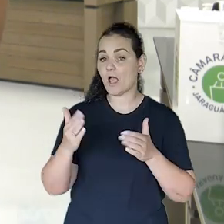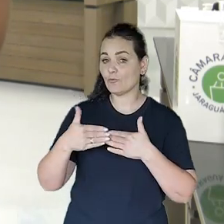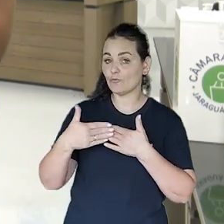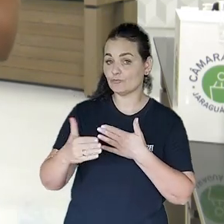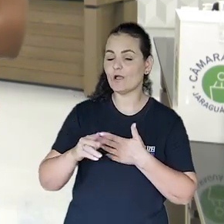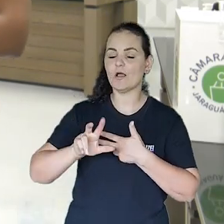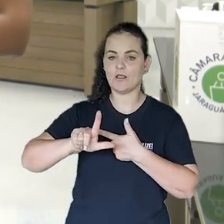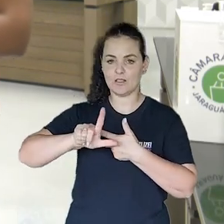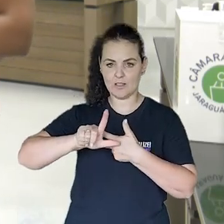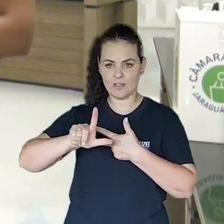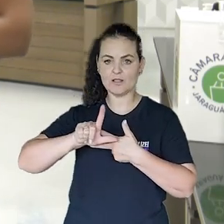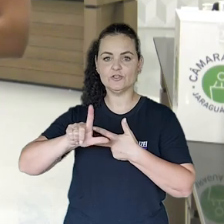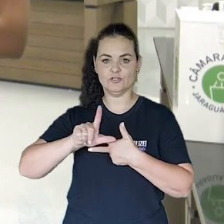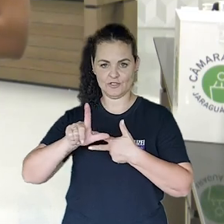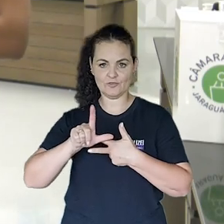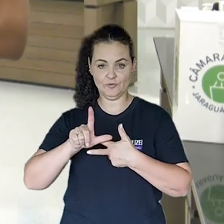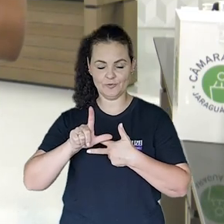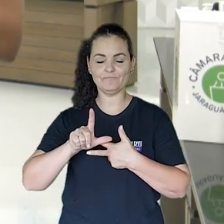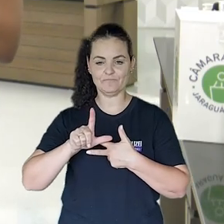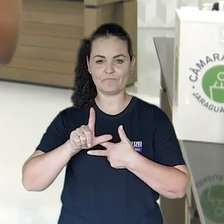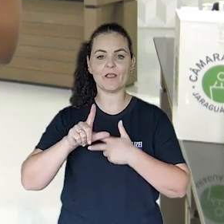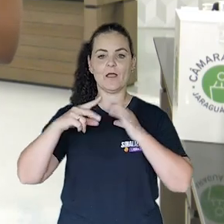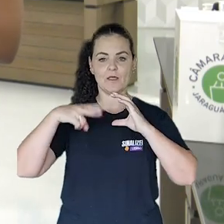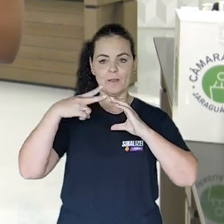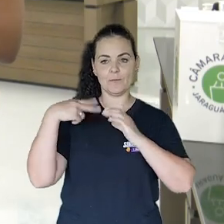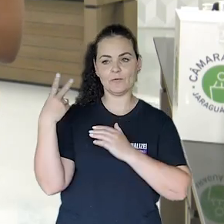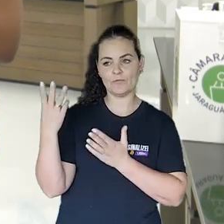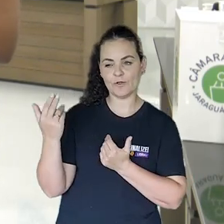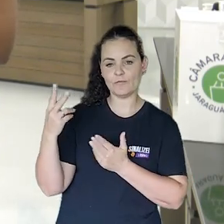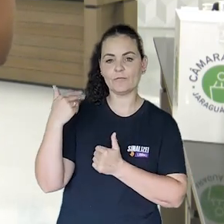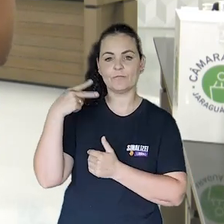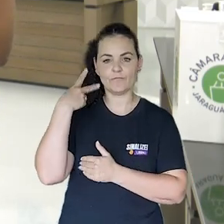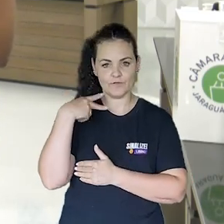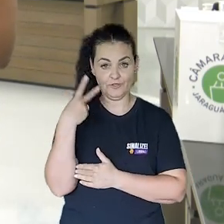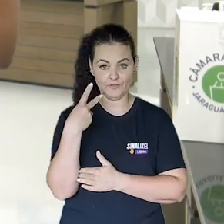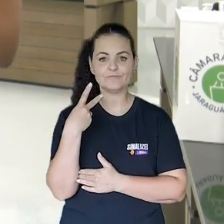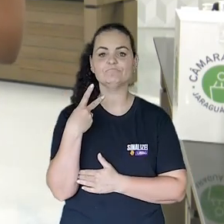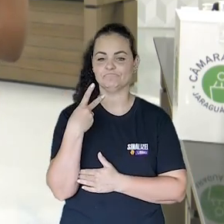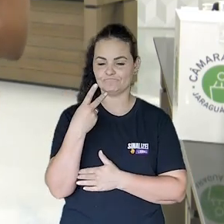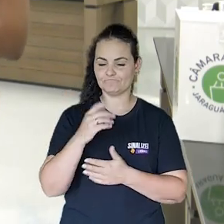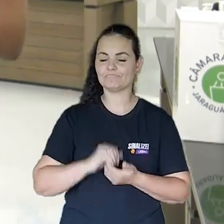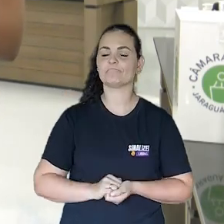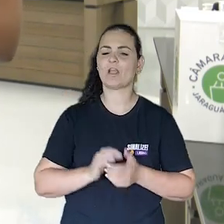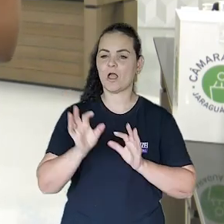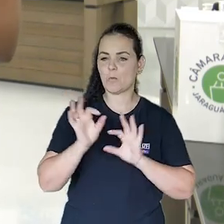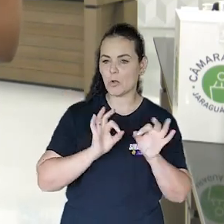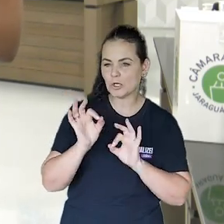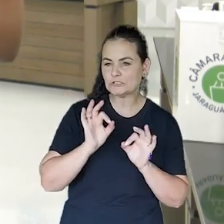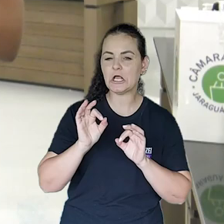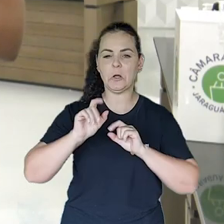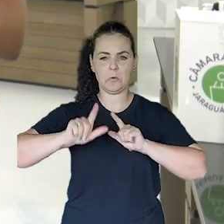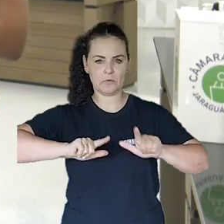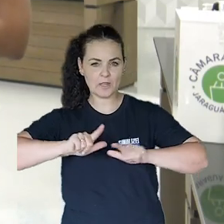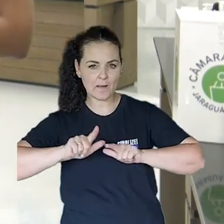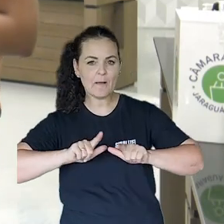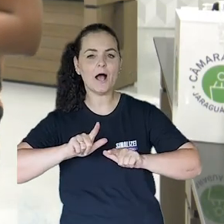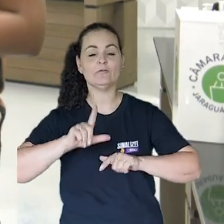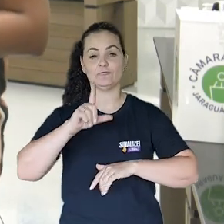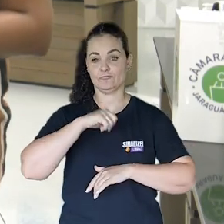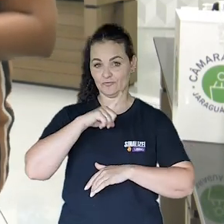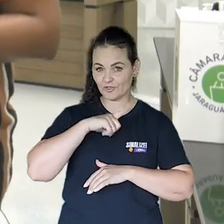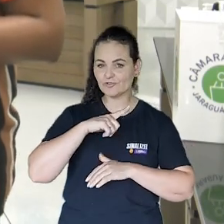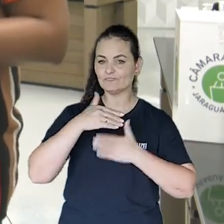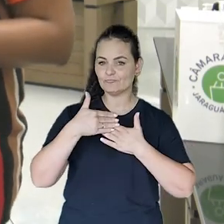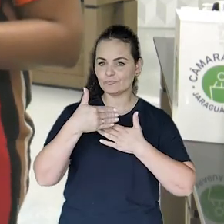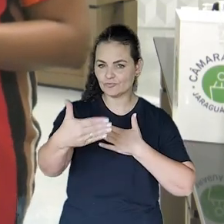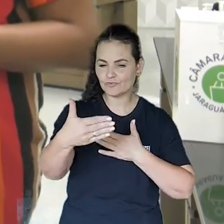para o com ano que certeza. Vem, né? É, e aí, André, nós não podemos esquecer de agradecer, né? Agradecer aos funcionários da Câmara de